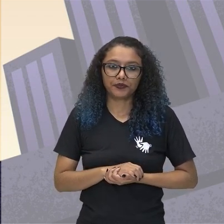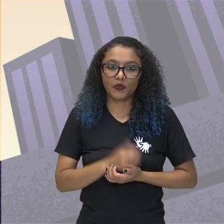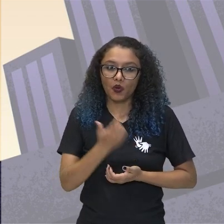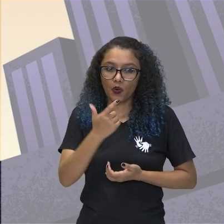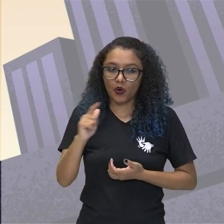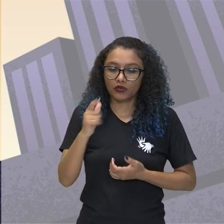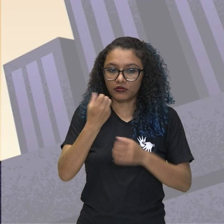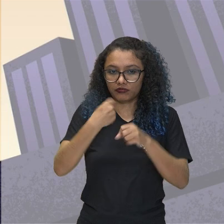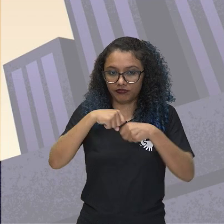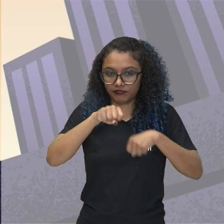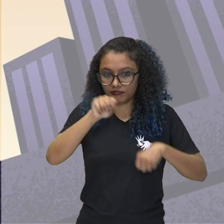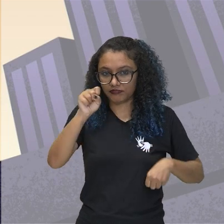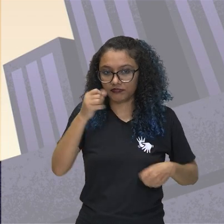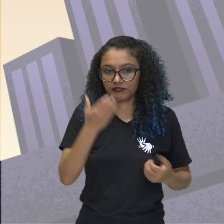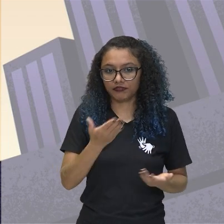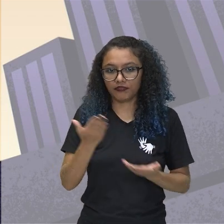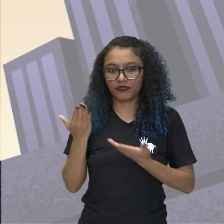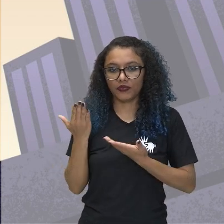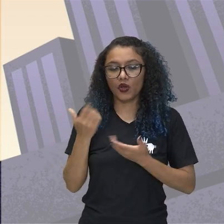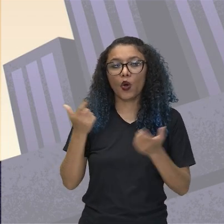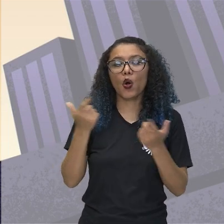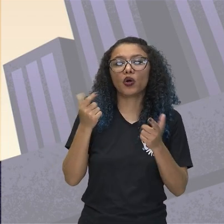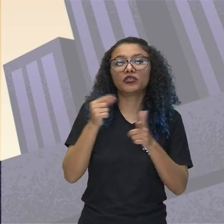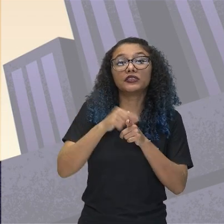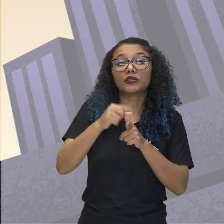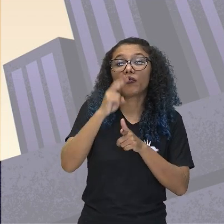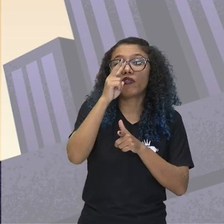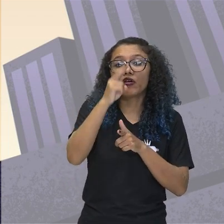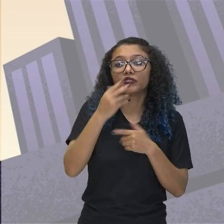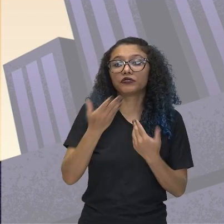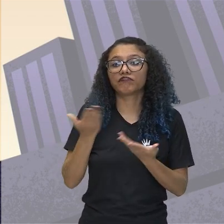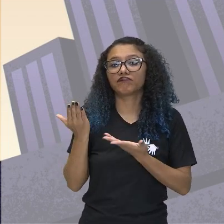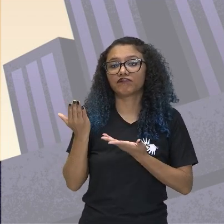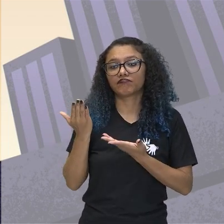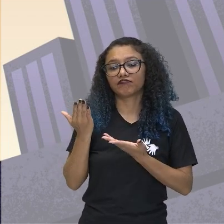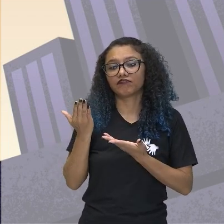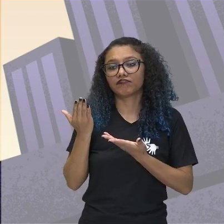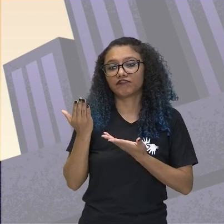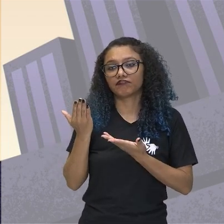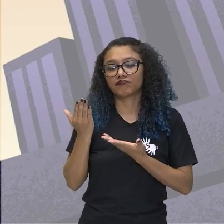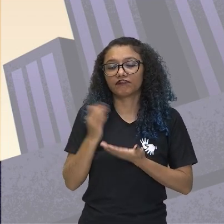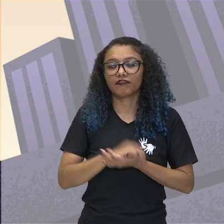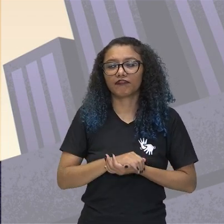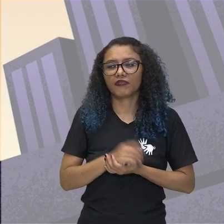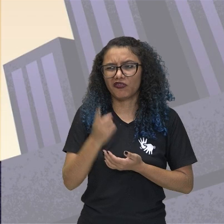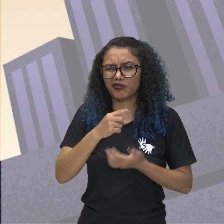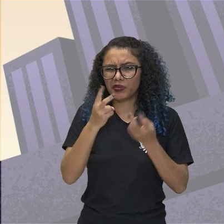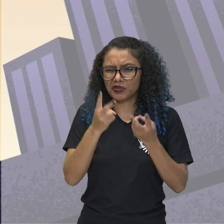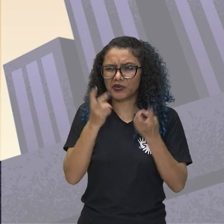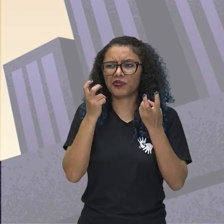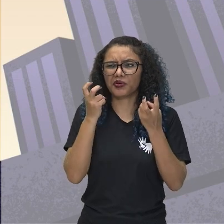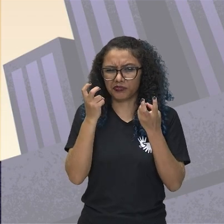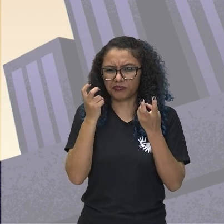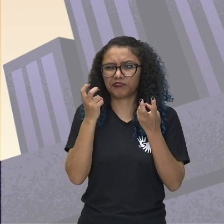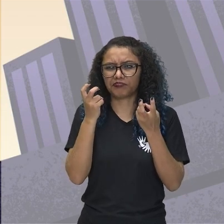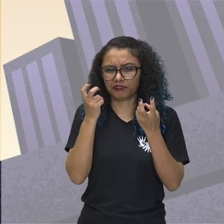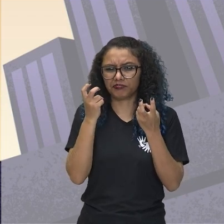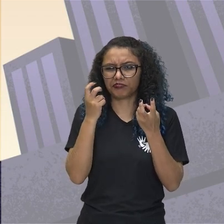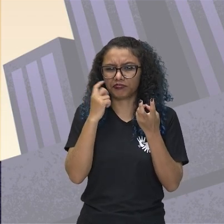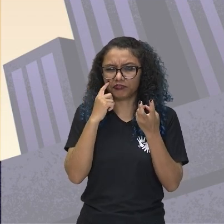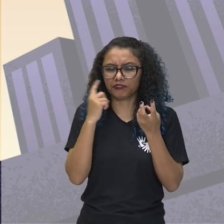herói. No espanhol eu tenho herói. Herói. Então vocês conseguem visualizar